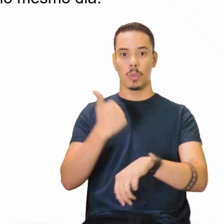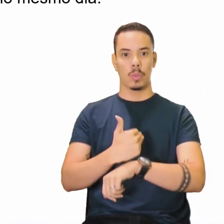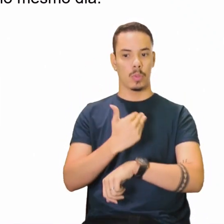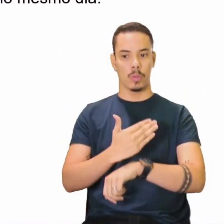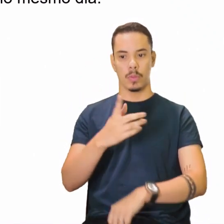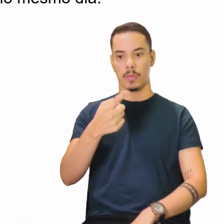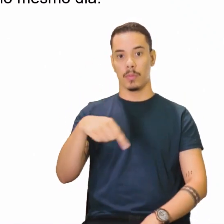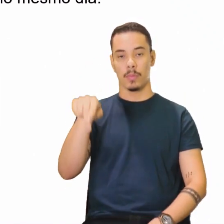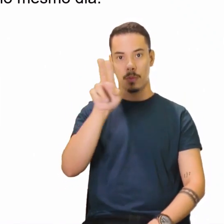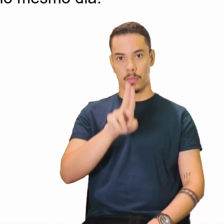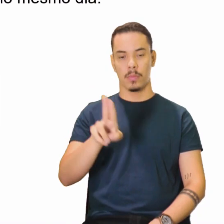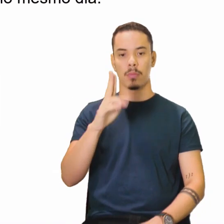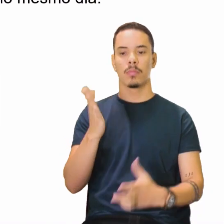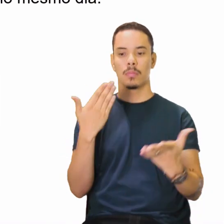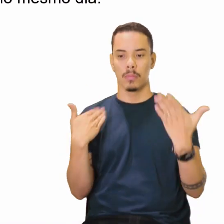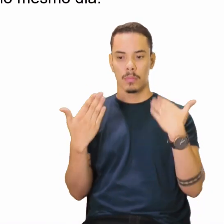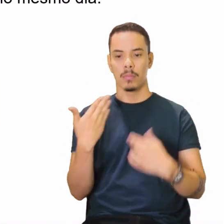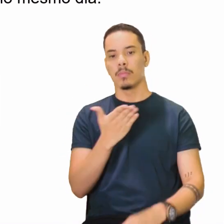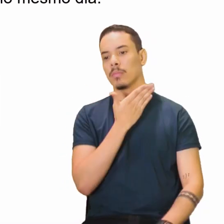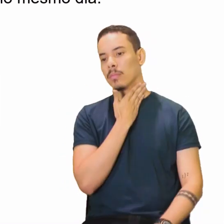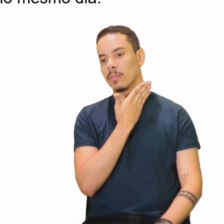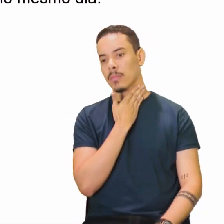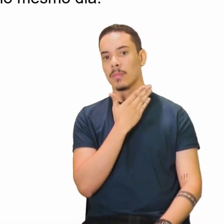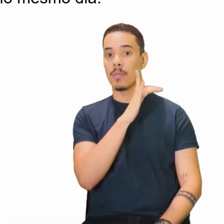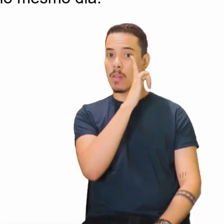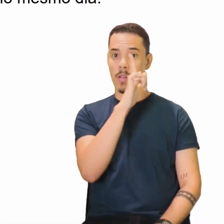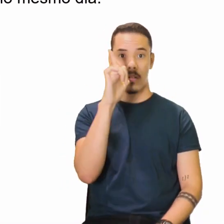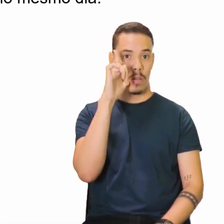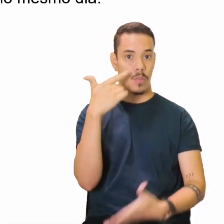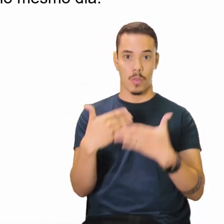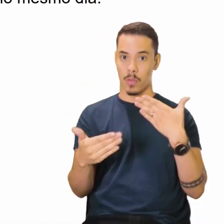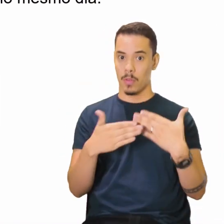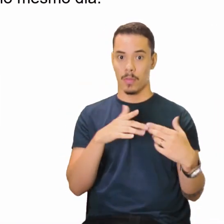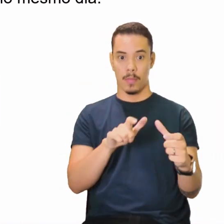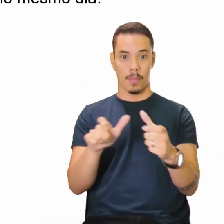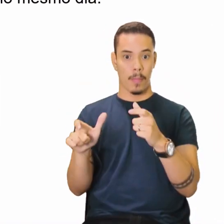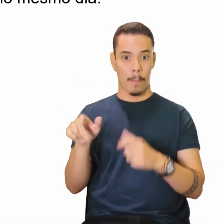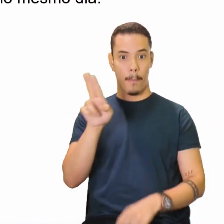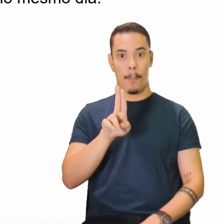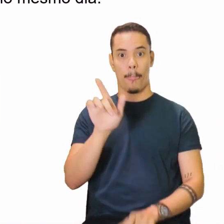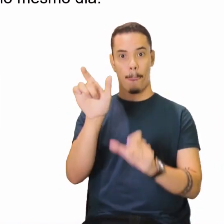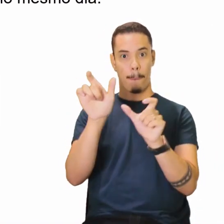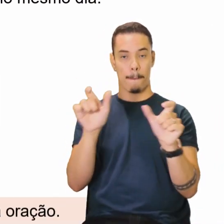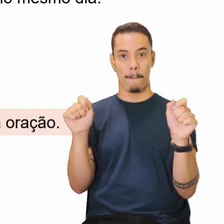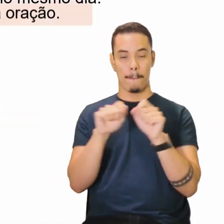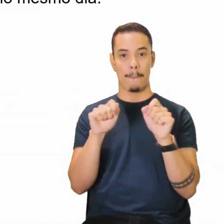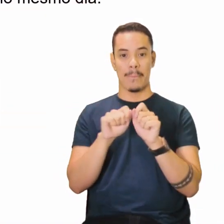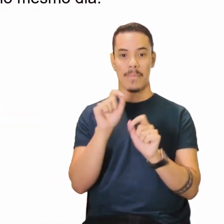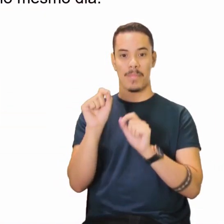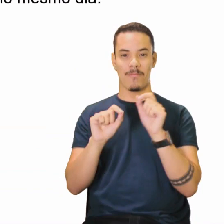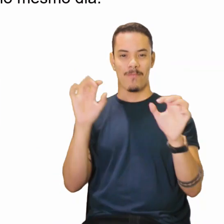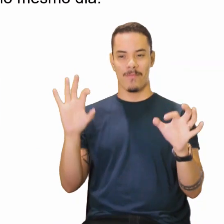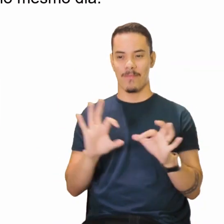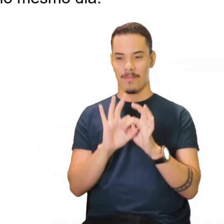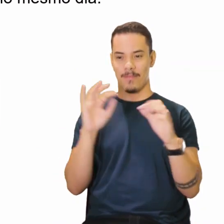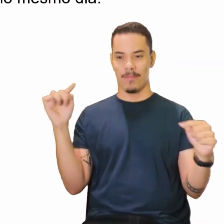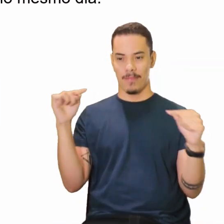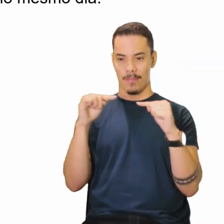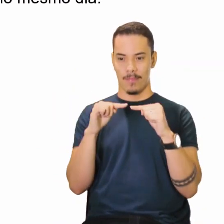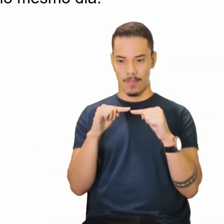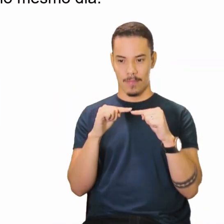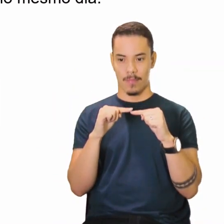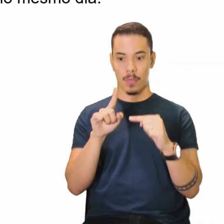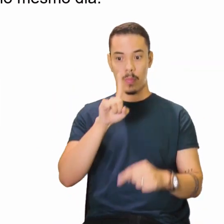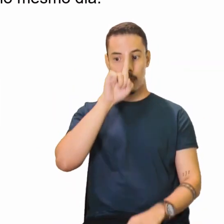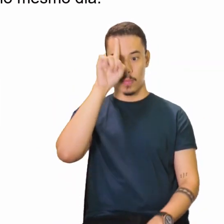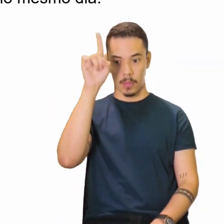usa tanto aí na sua conversa, no bate-papo, né, no lanche, em qualquer lugar. Você usa essas palavrinhas para fazer a ligação entre